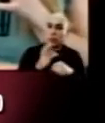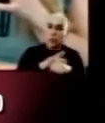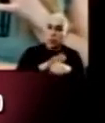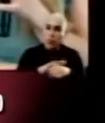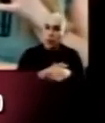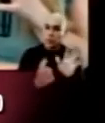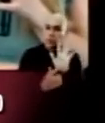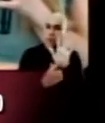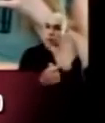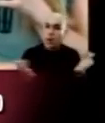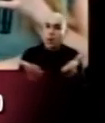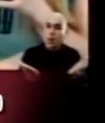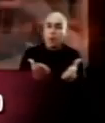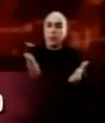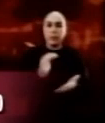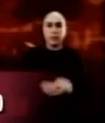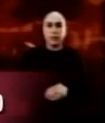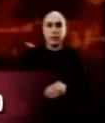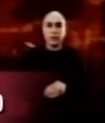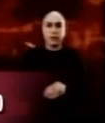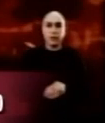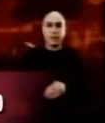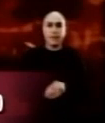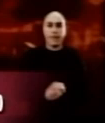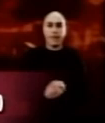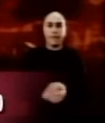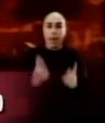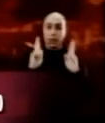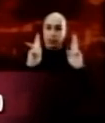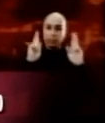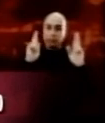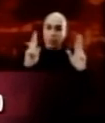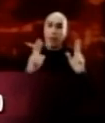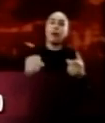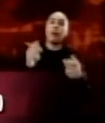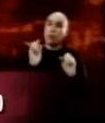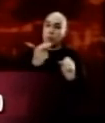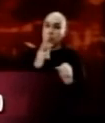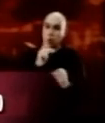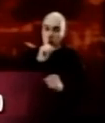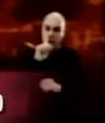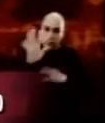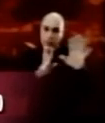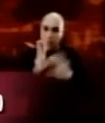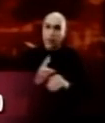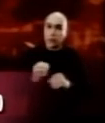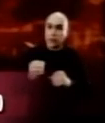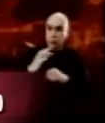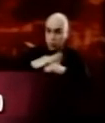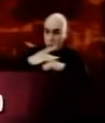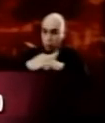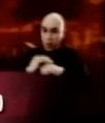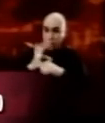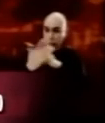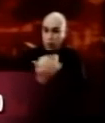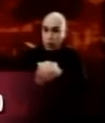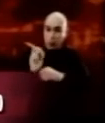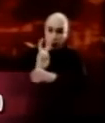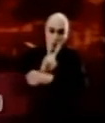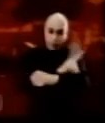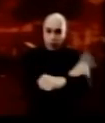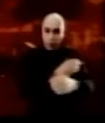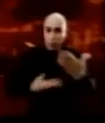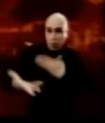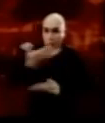apresentar para vocês hoje, e que realmente ainda a doença está circulando, é necessário todo o cuidado e que o